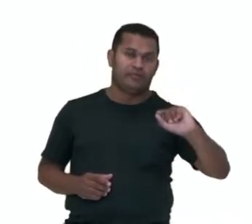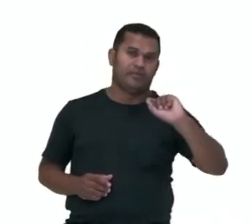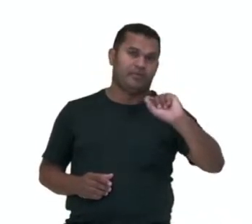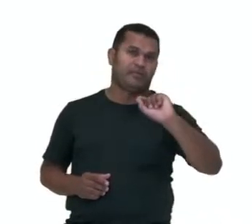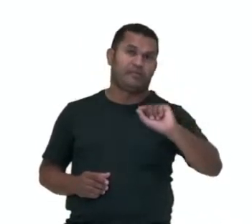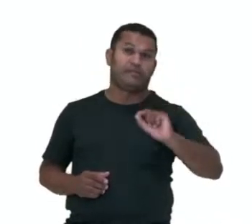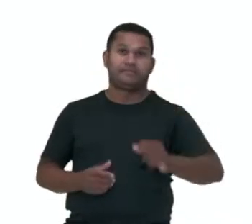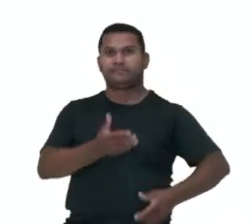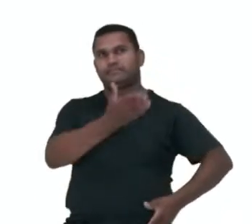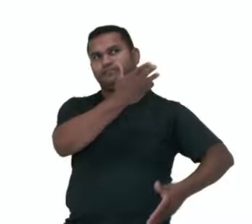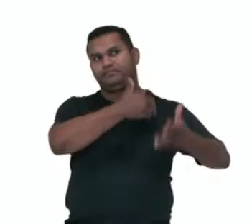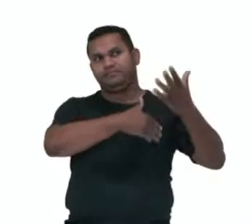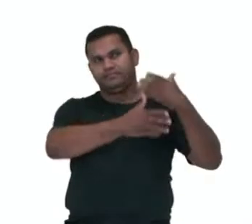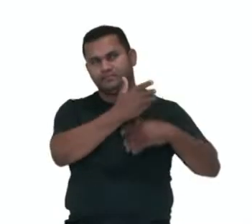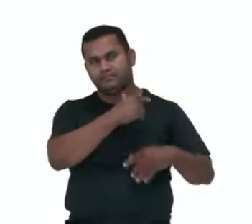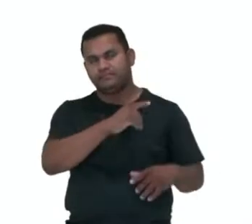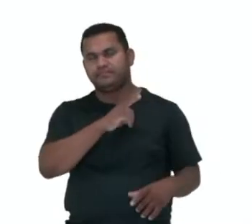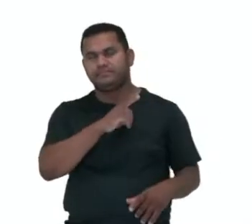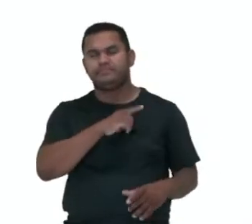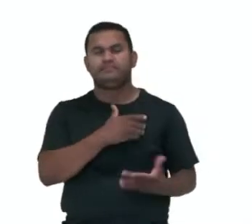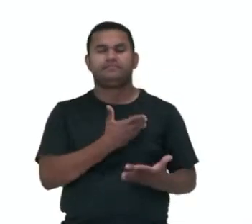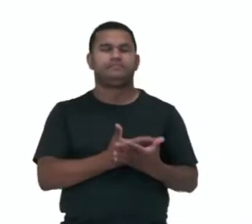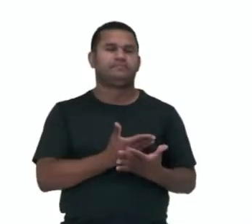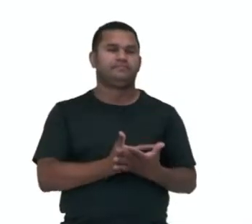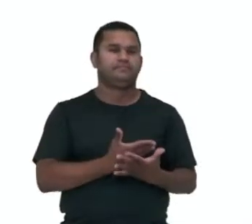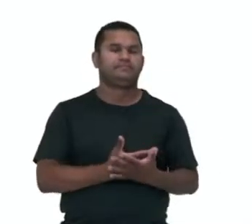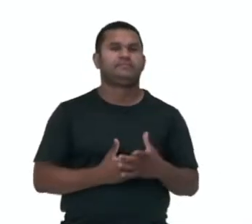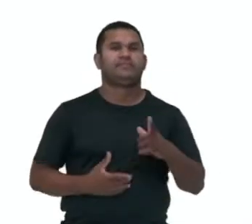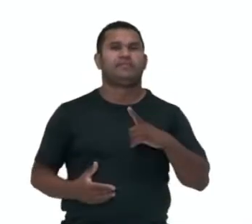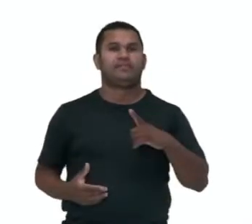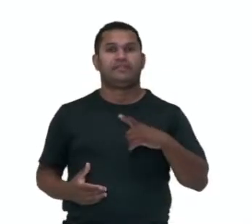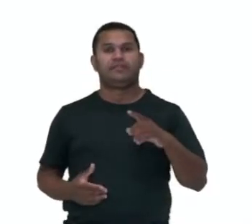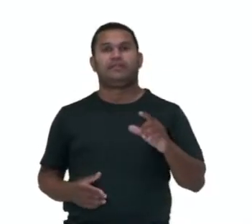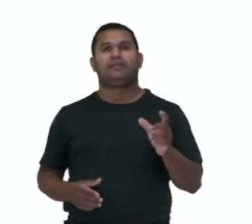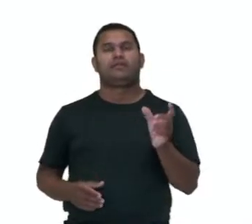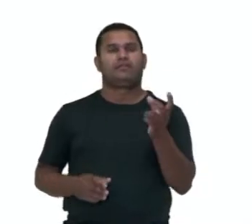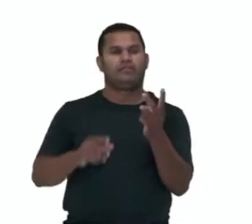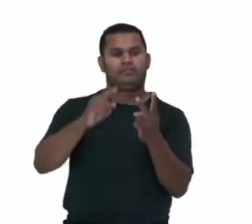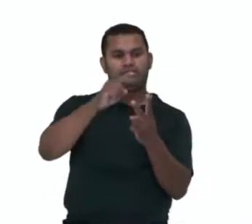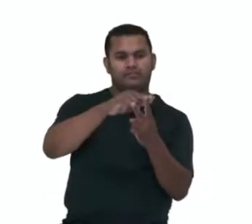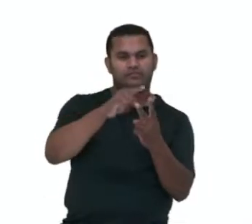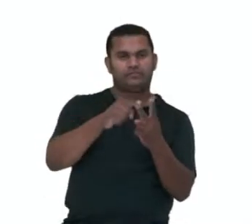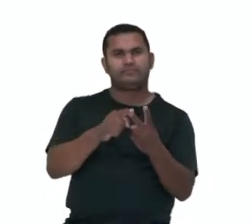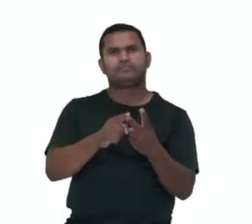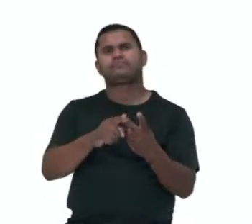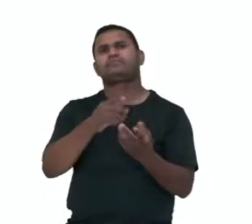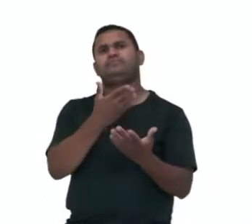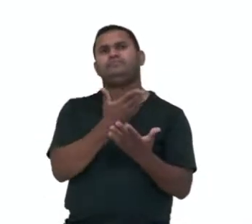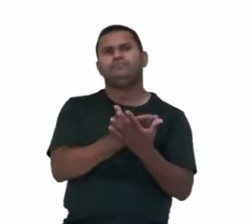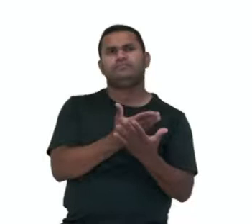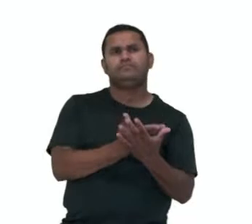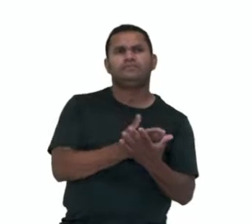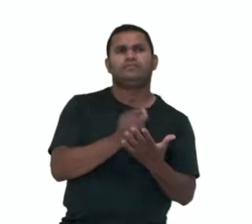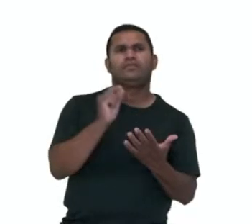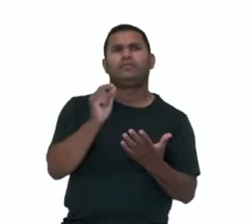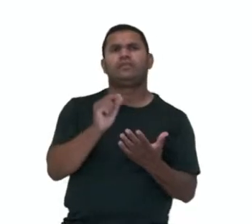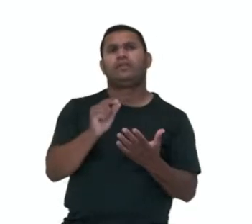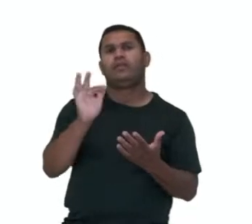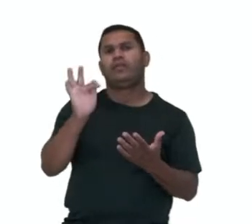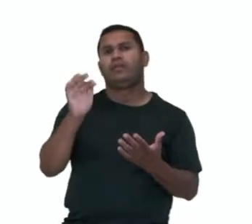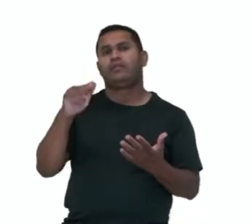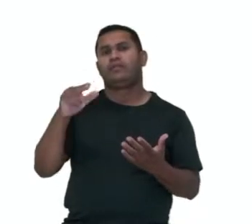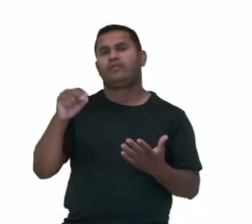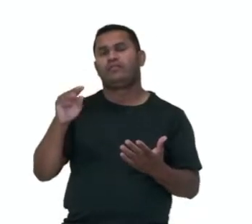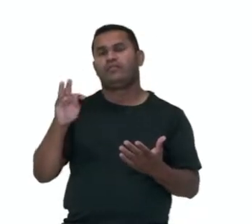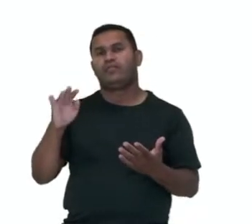alelos entre si, formando os genótipos, homozigoto, heterozigoto e tudo mais. Beleza? E o fenótipo é a expressão do quê?